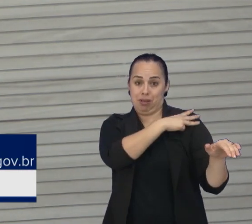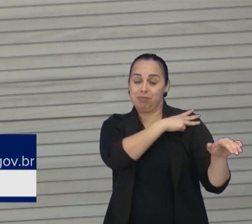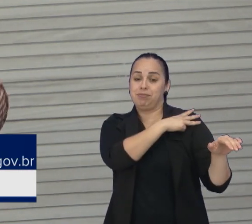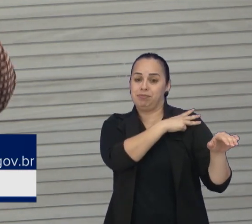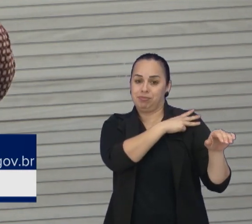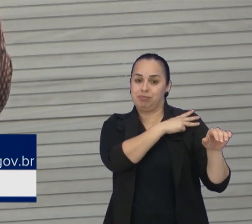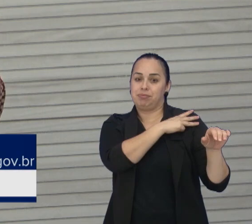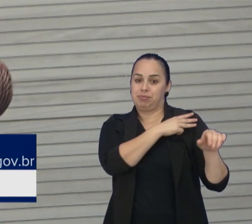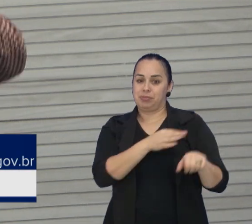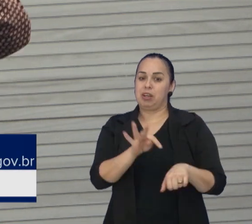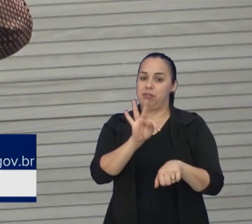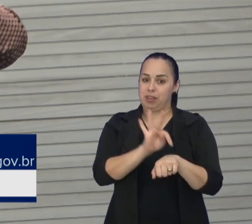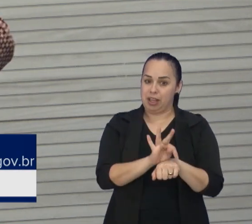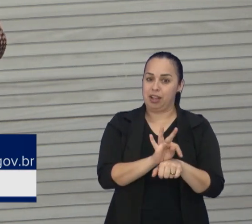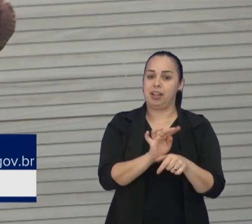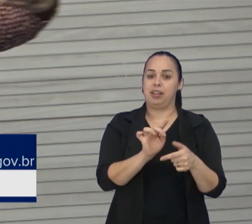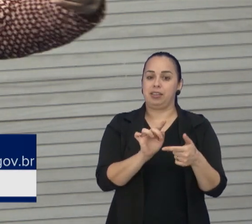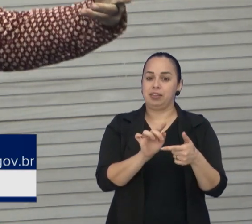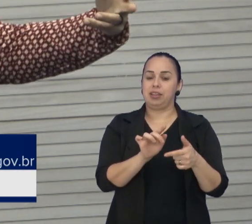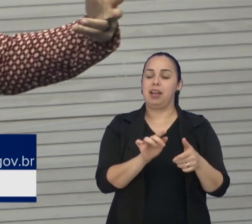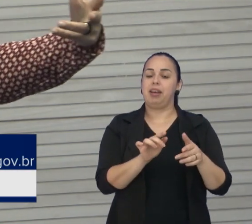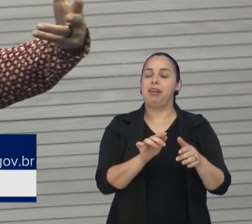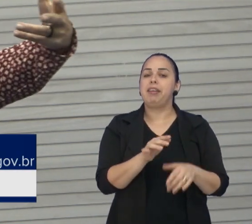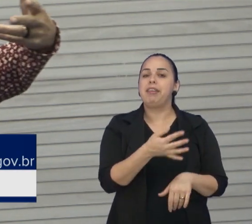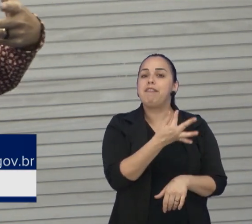e o federal para